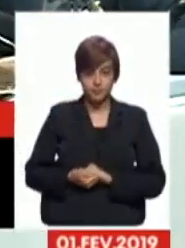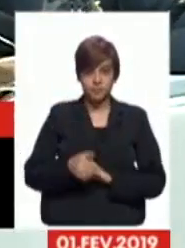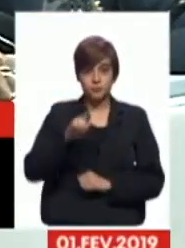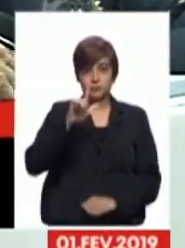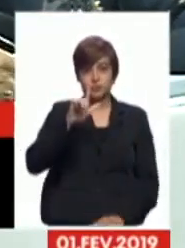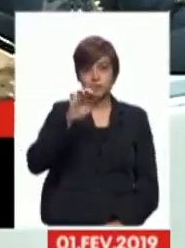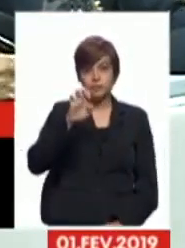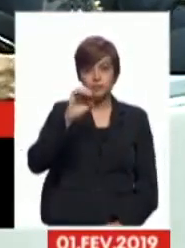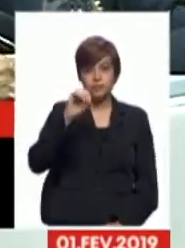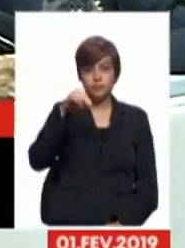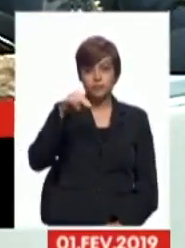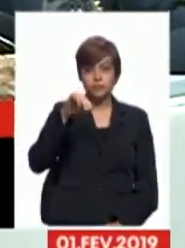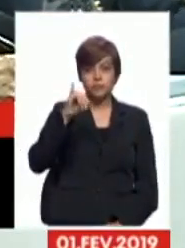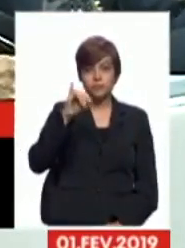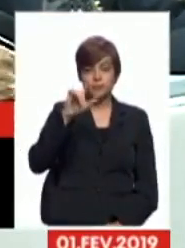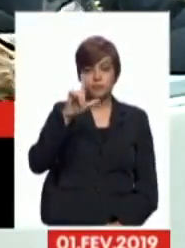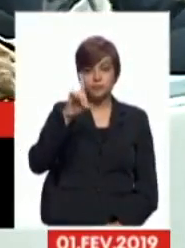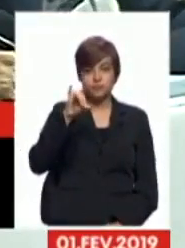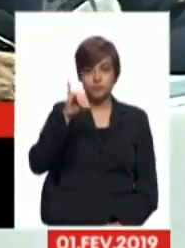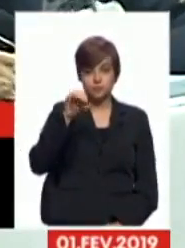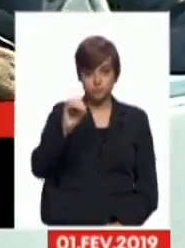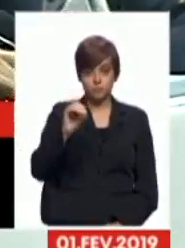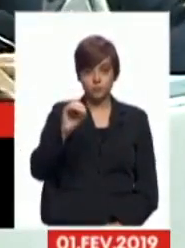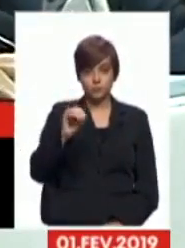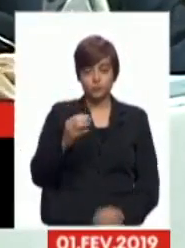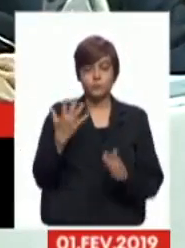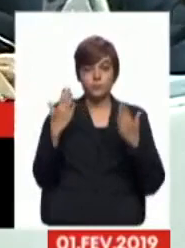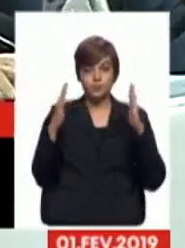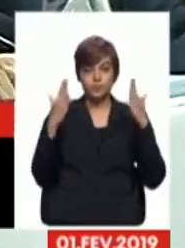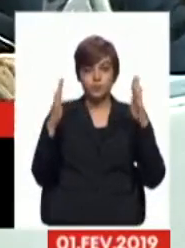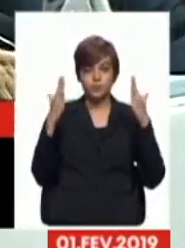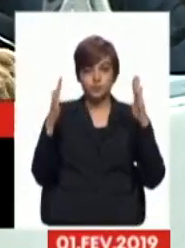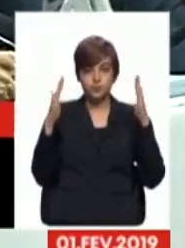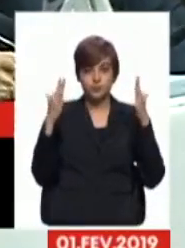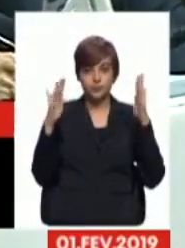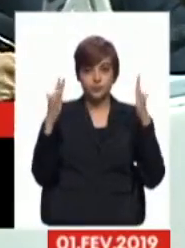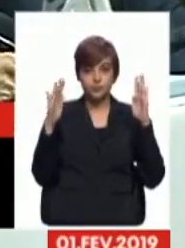é filho Correia do ex do deputado federal Lincoln Portela.